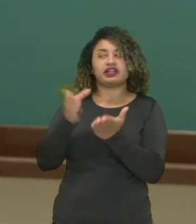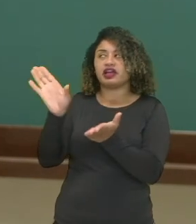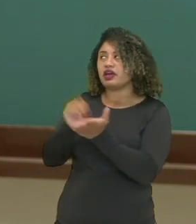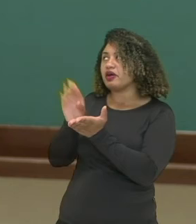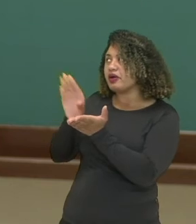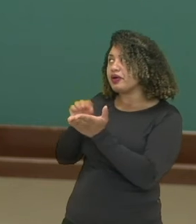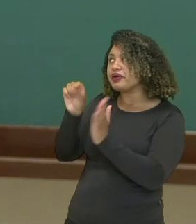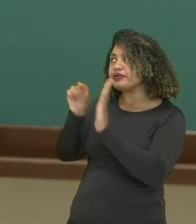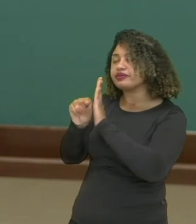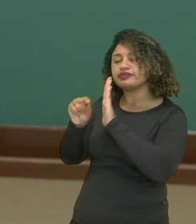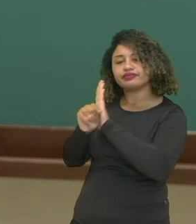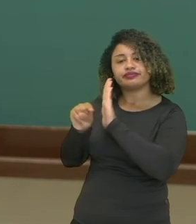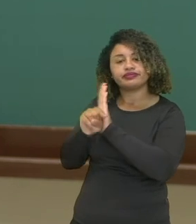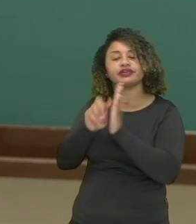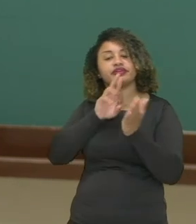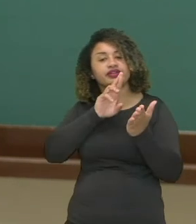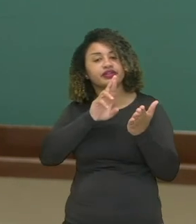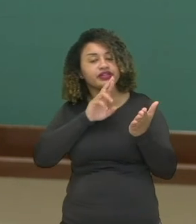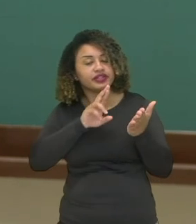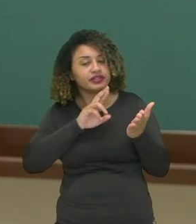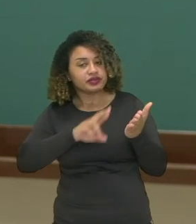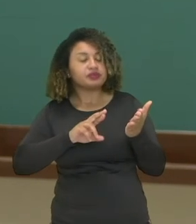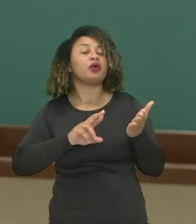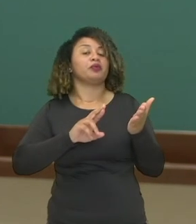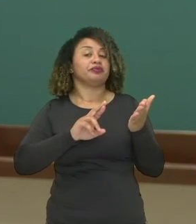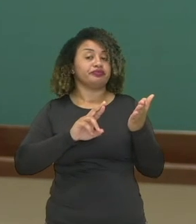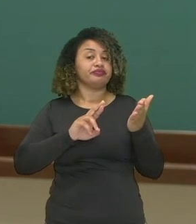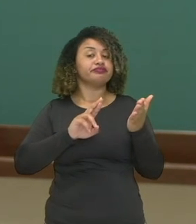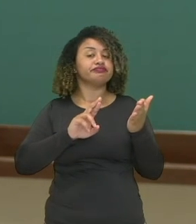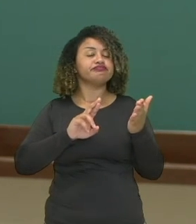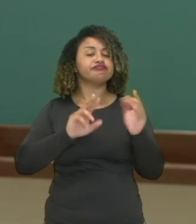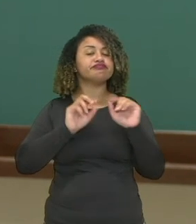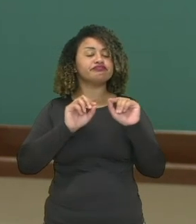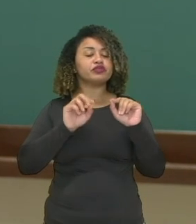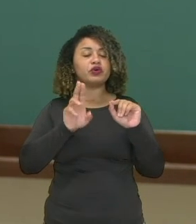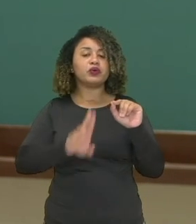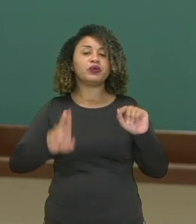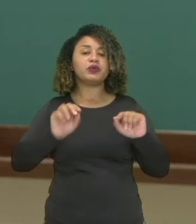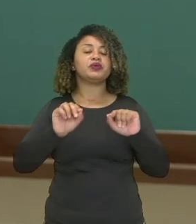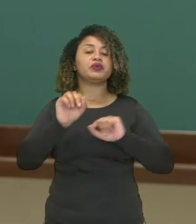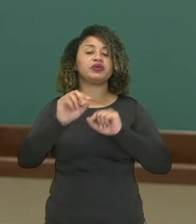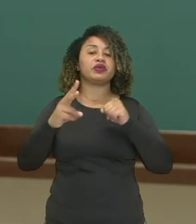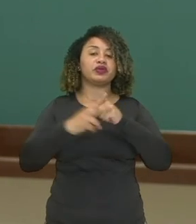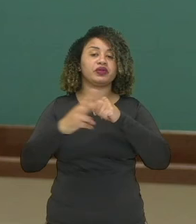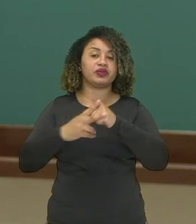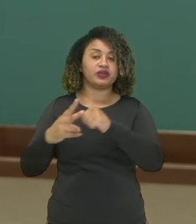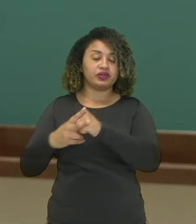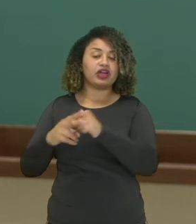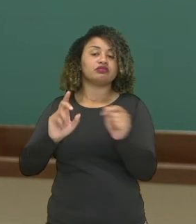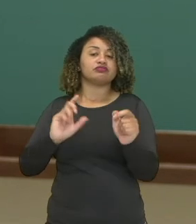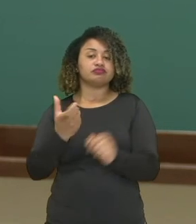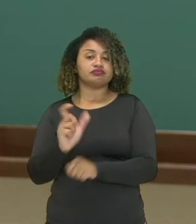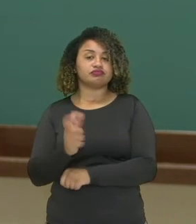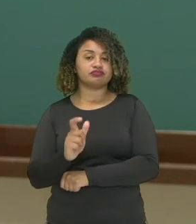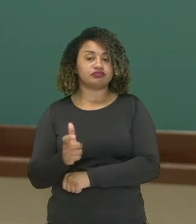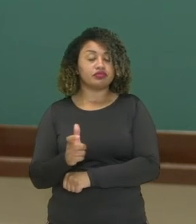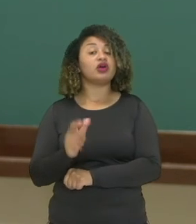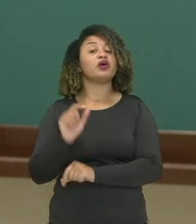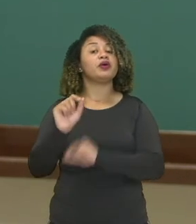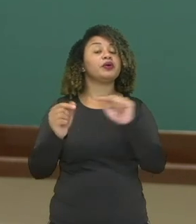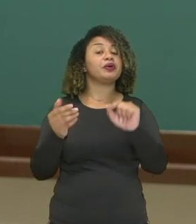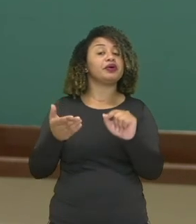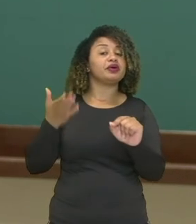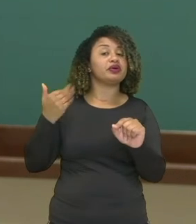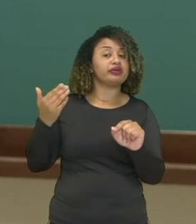as perguntas, escrevam a resposta. Utilizem os verbos conjugados no